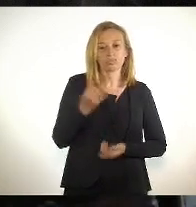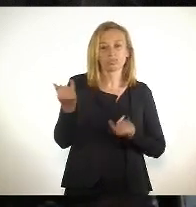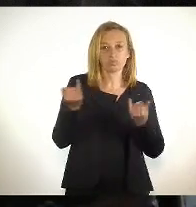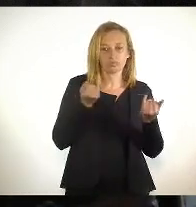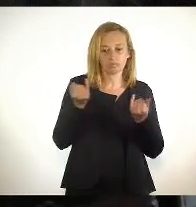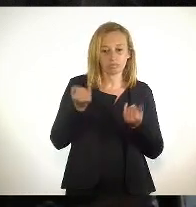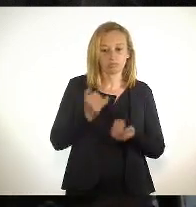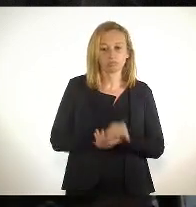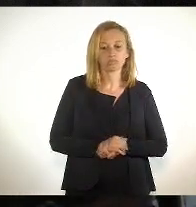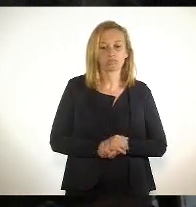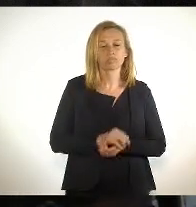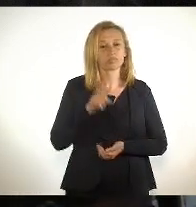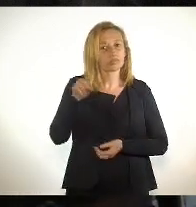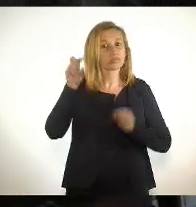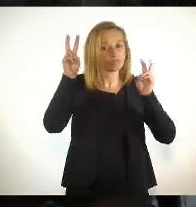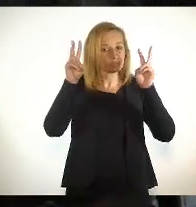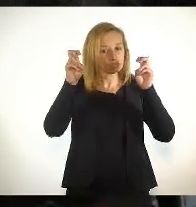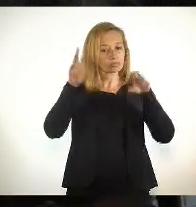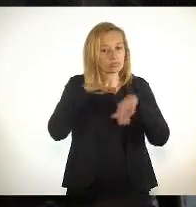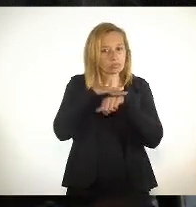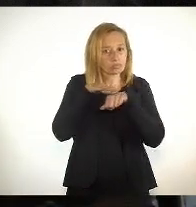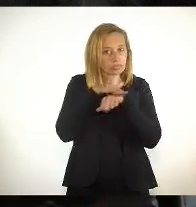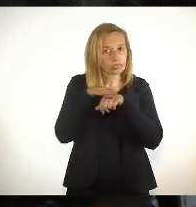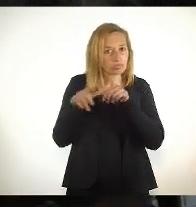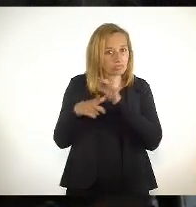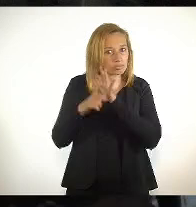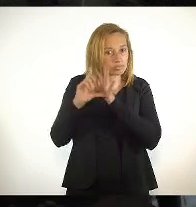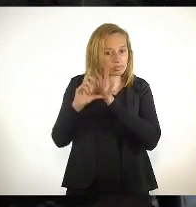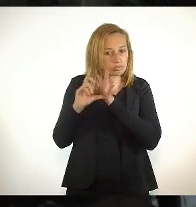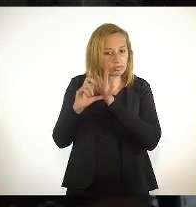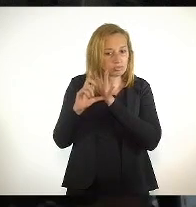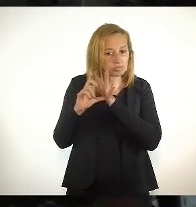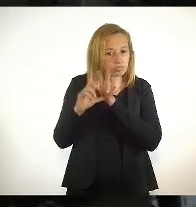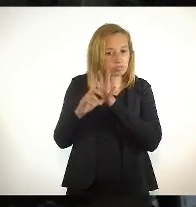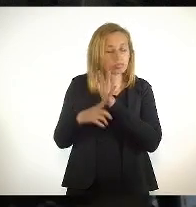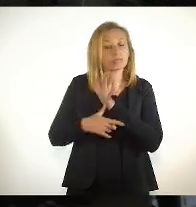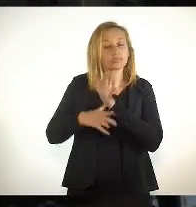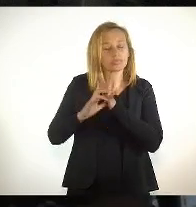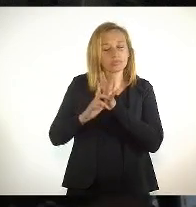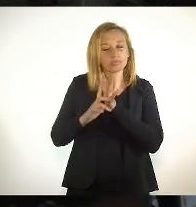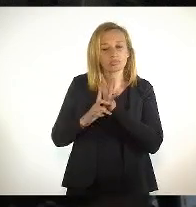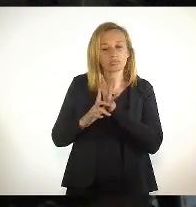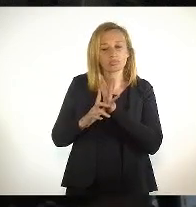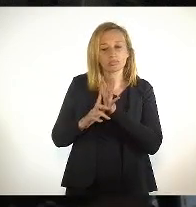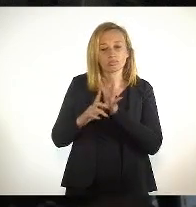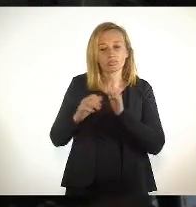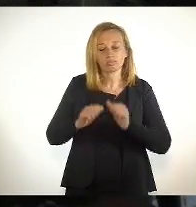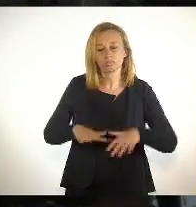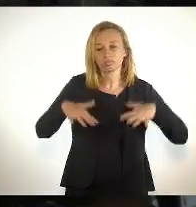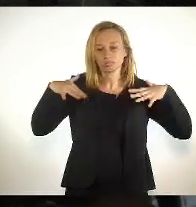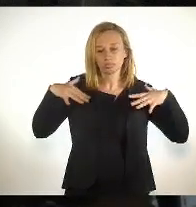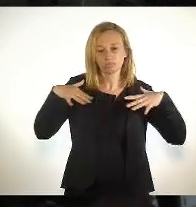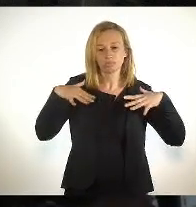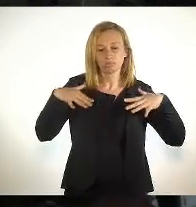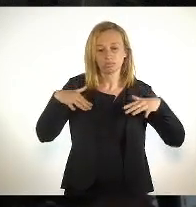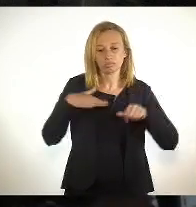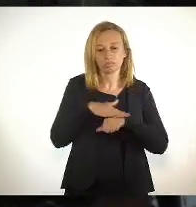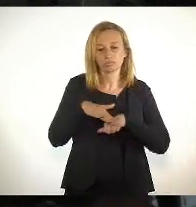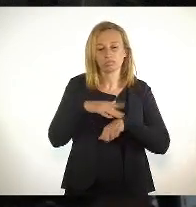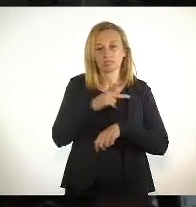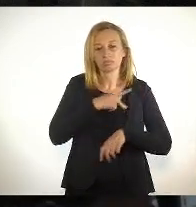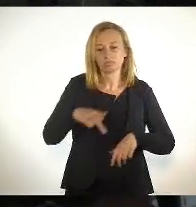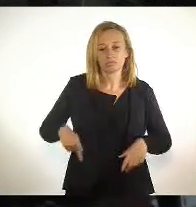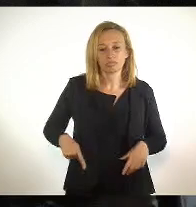informação, que aquele assunto que eu conversei anteriormente, antes de entrarmos no plenário, conversei com o